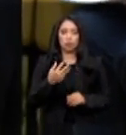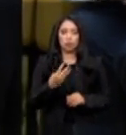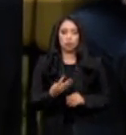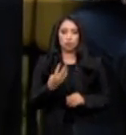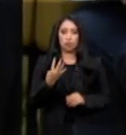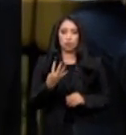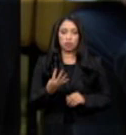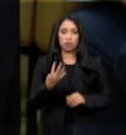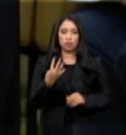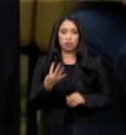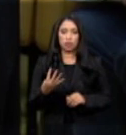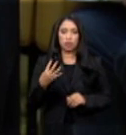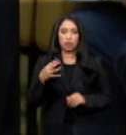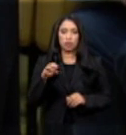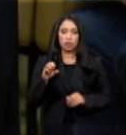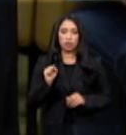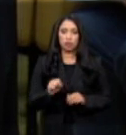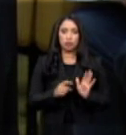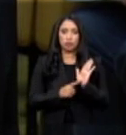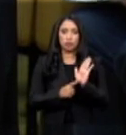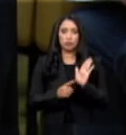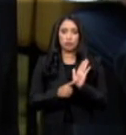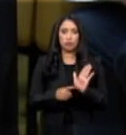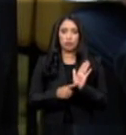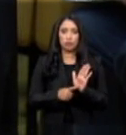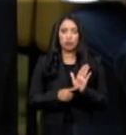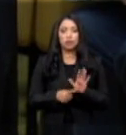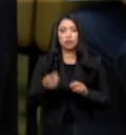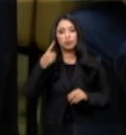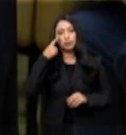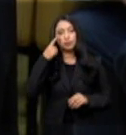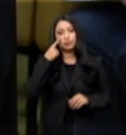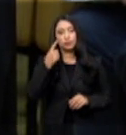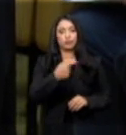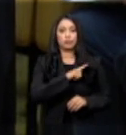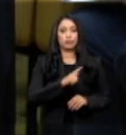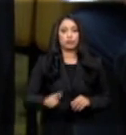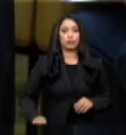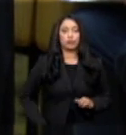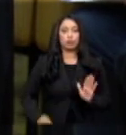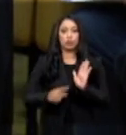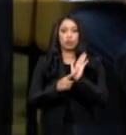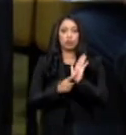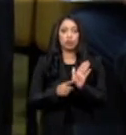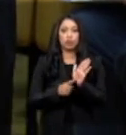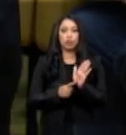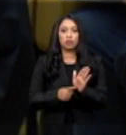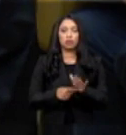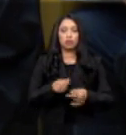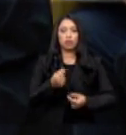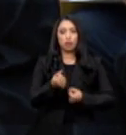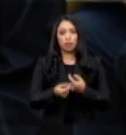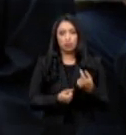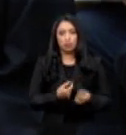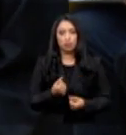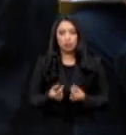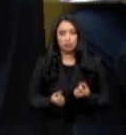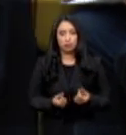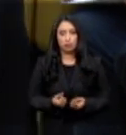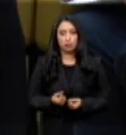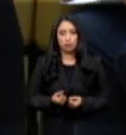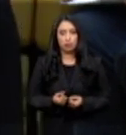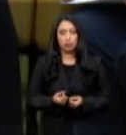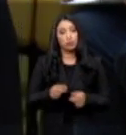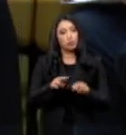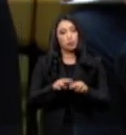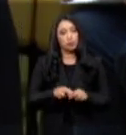13.448, mostra-se em perfeita consonância com o interesse público, se encarado sob a perspectiva do fomento econômico. E é